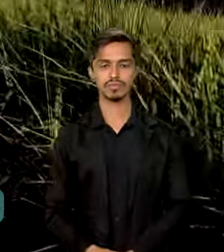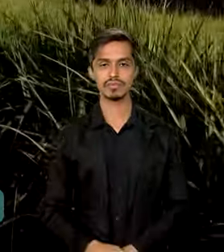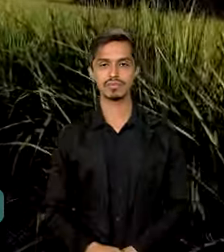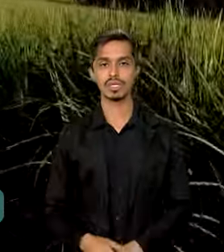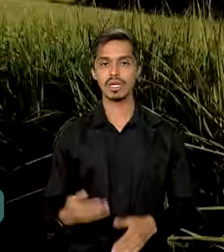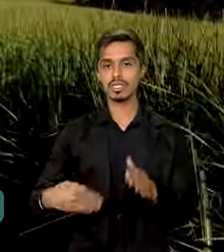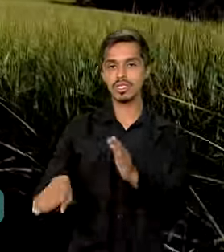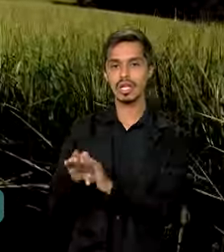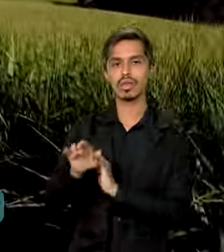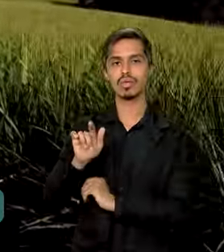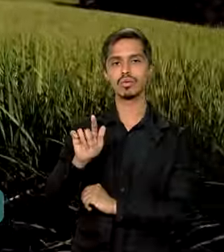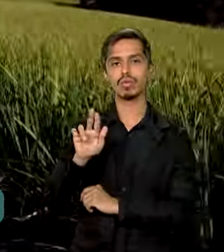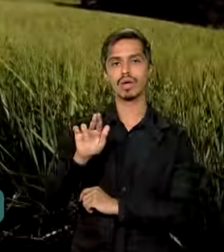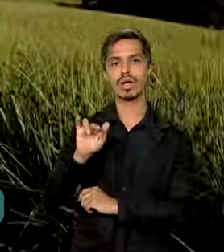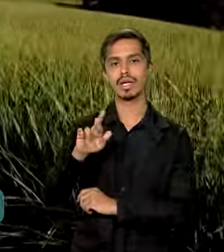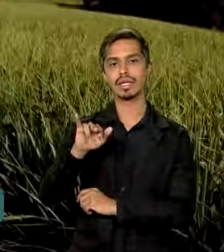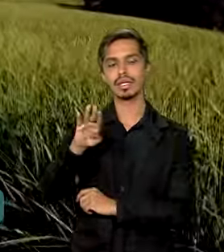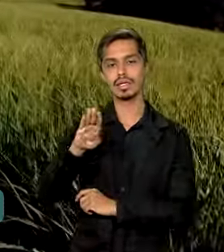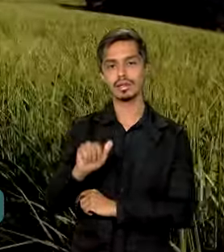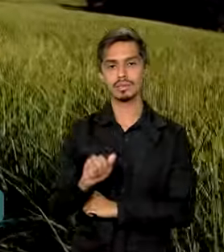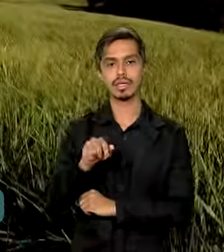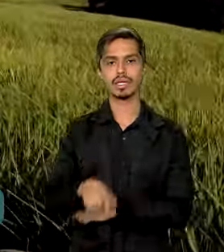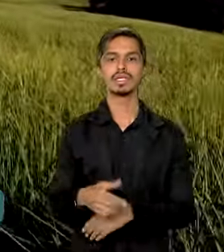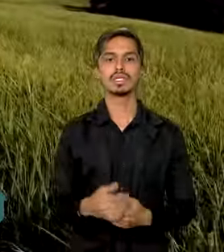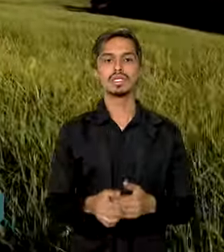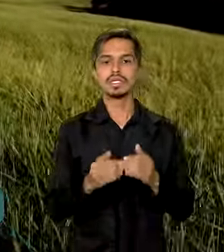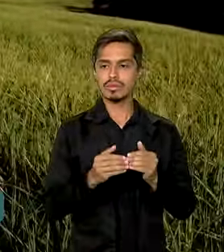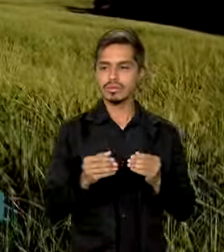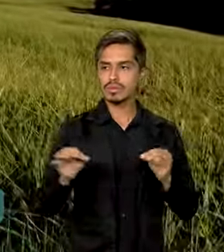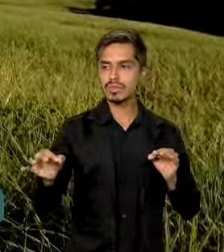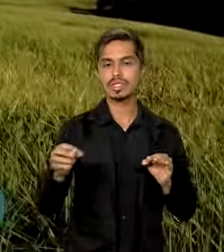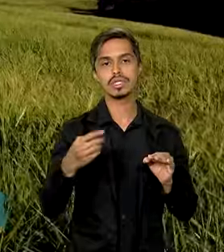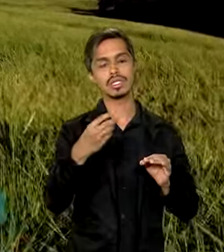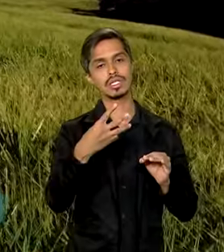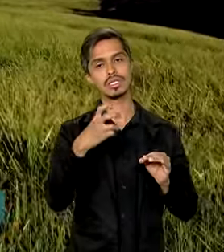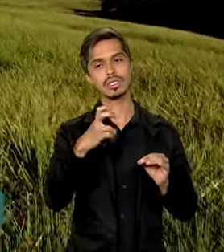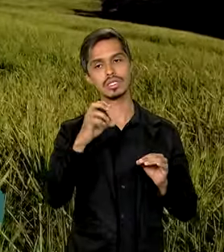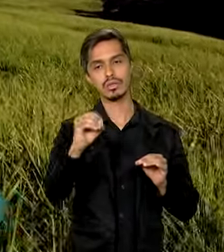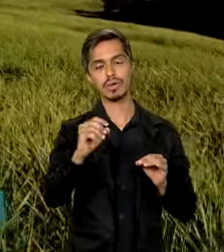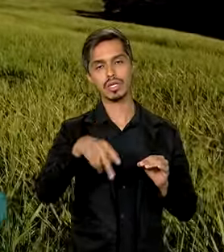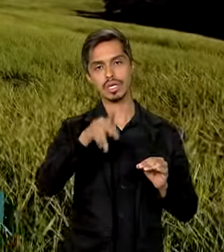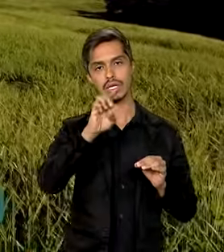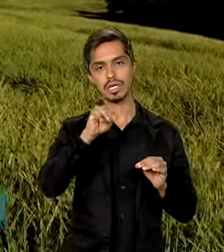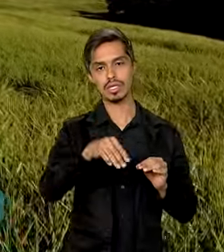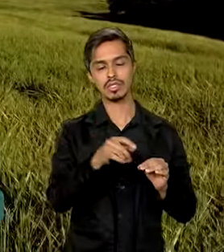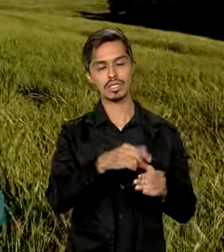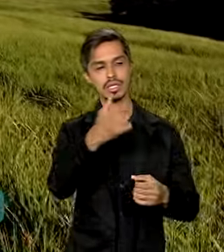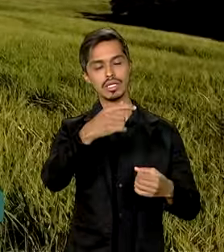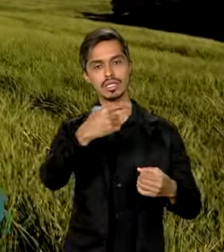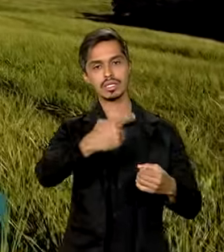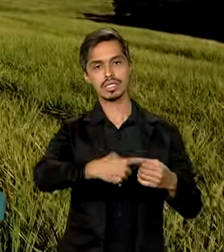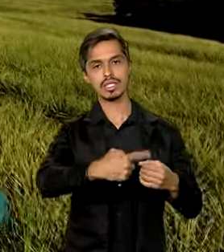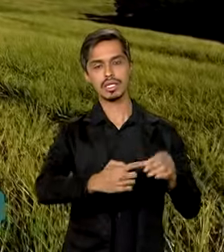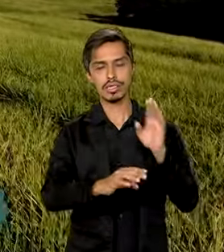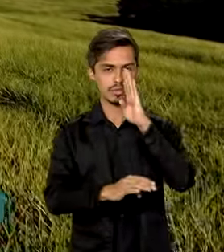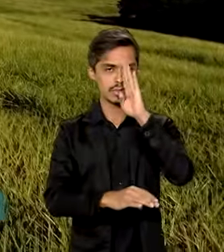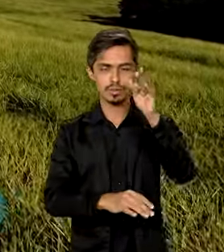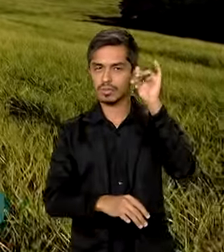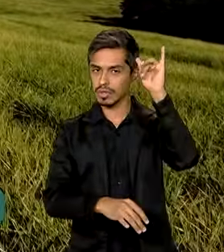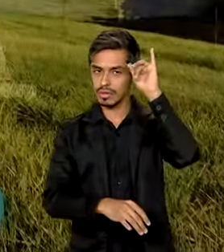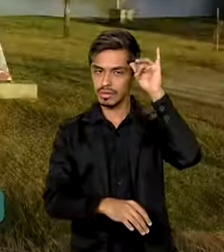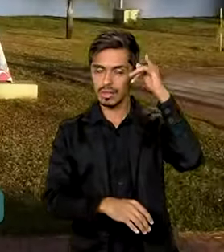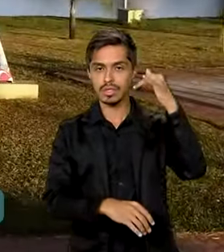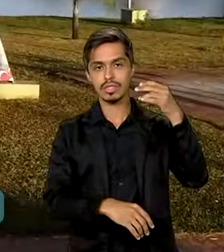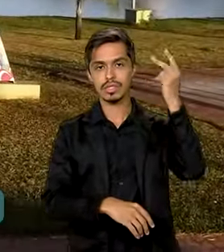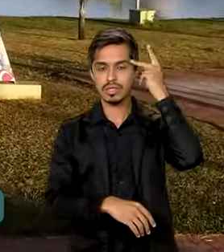Ao chegar a Guariba, cidade a 350 quilômetros da capital paulista, o que mais se vê é plantação de